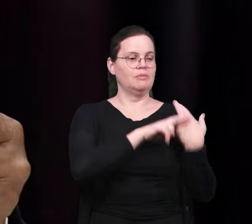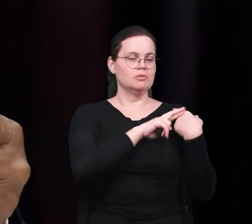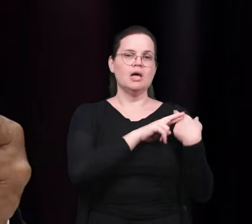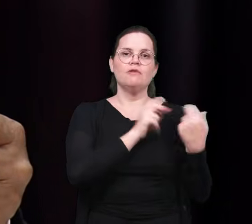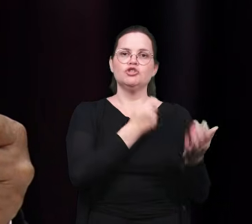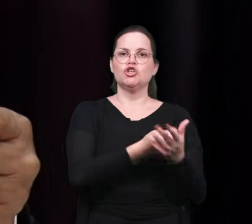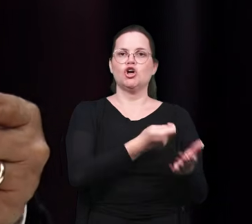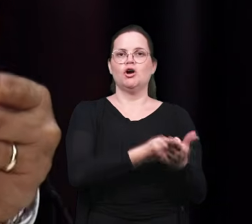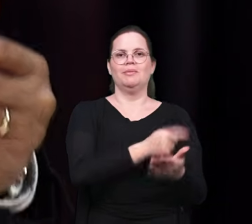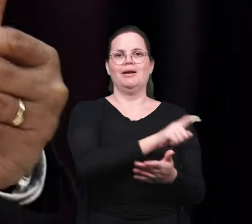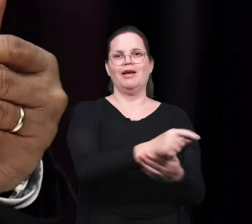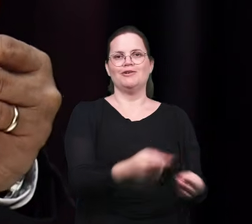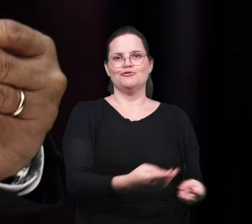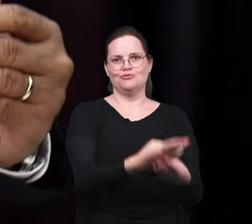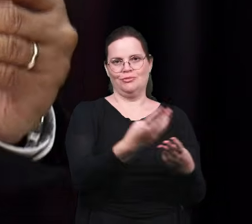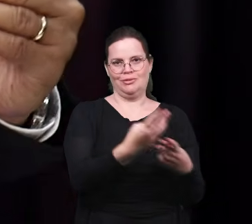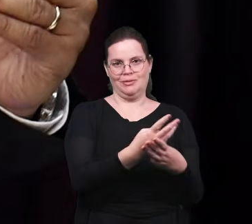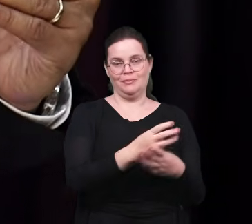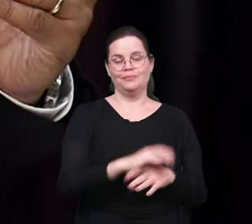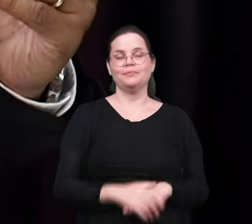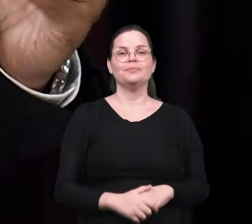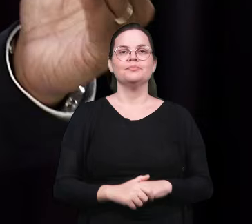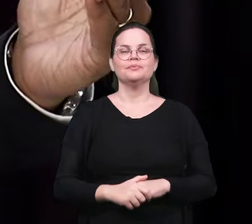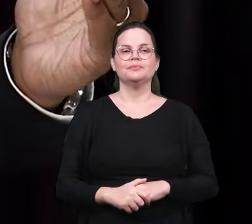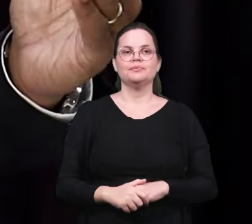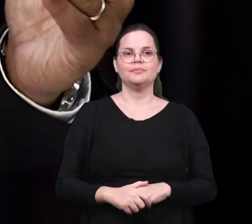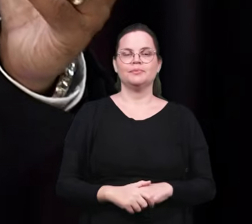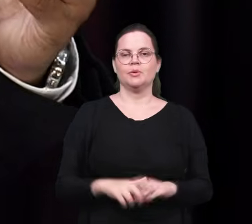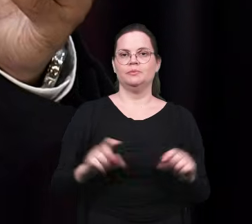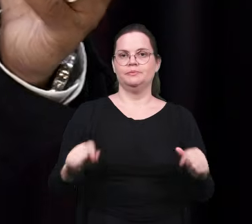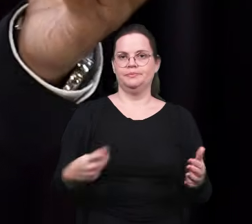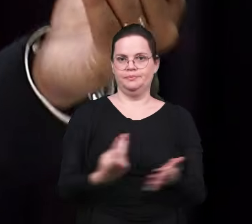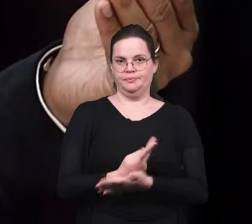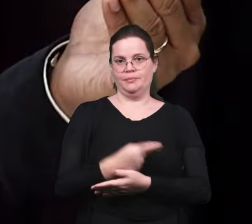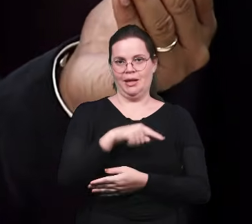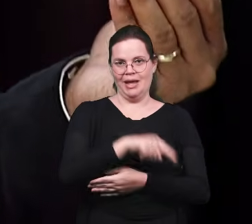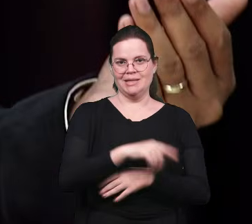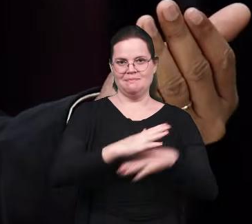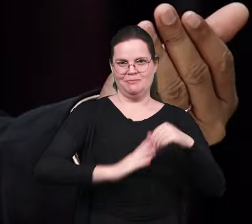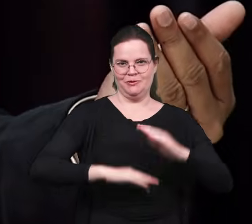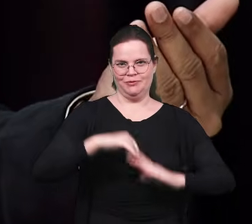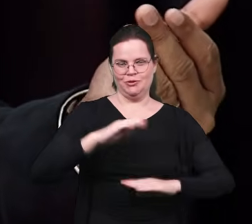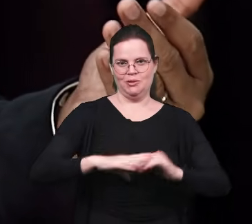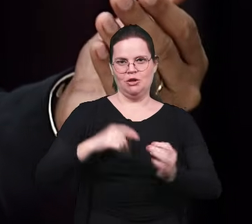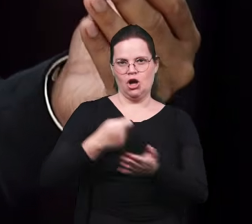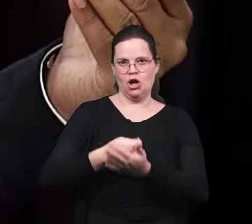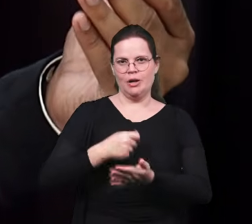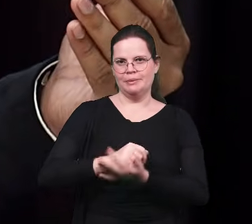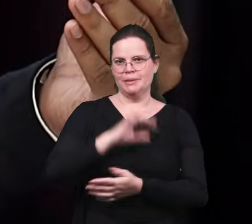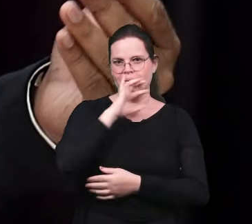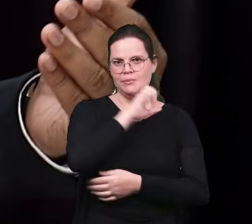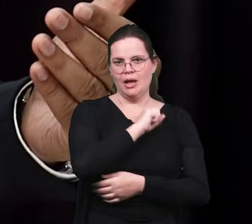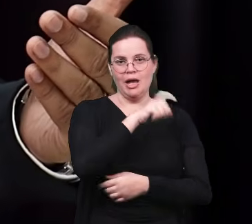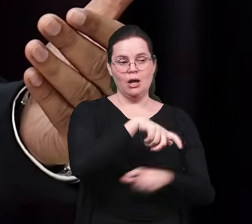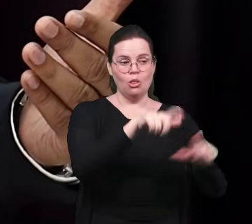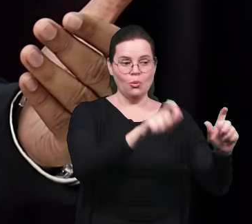essa arrecadação. E o que acontecia? O publicano, ele era alguém local, né, que